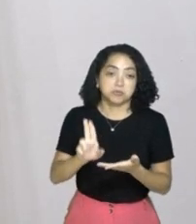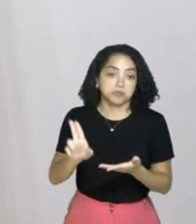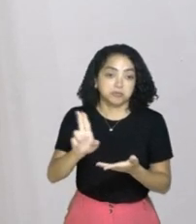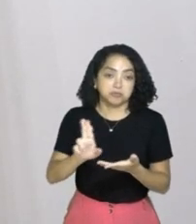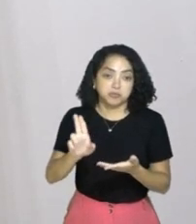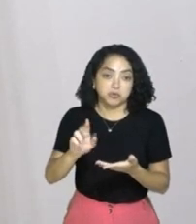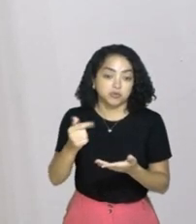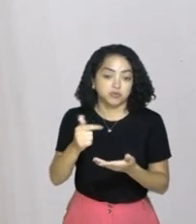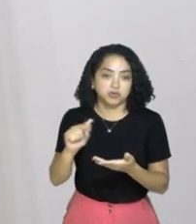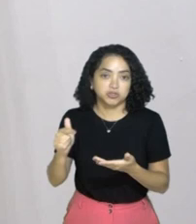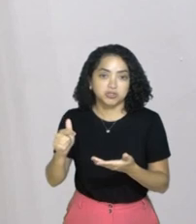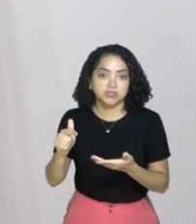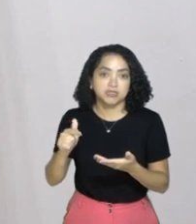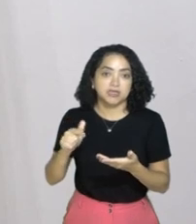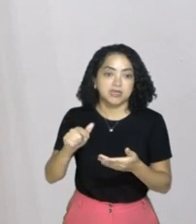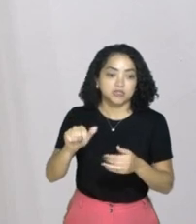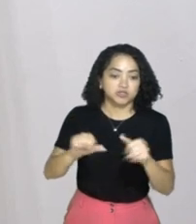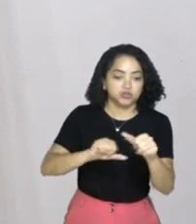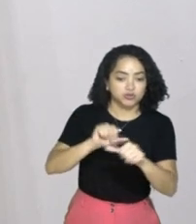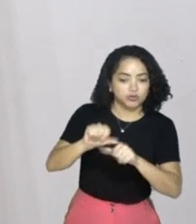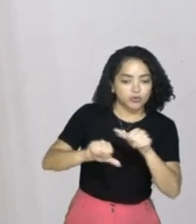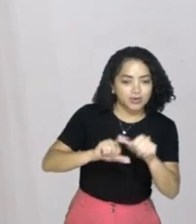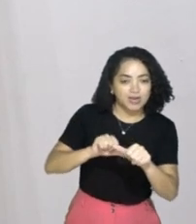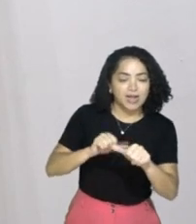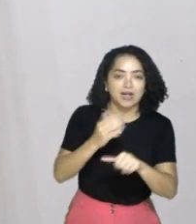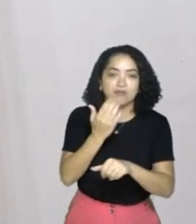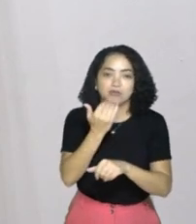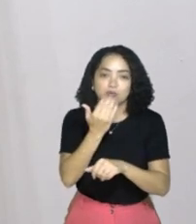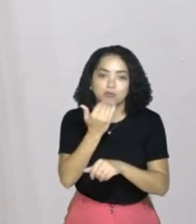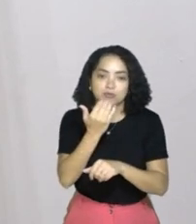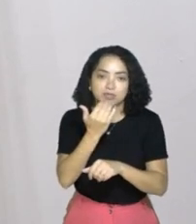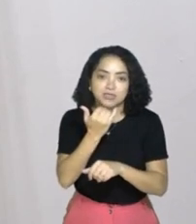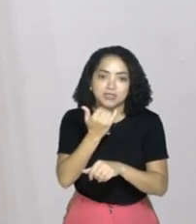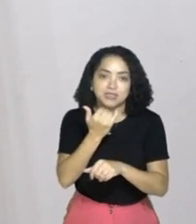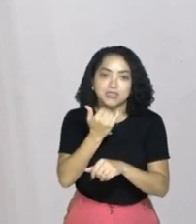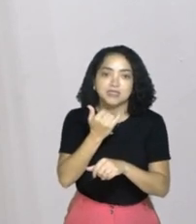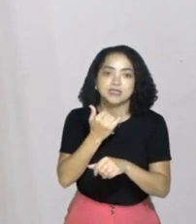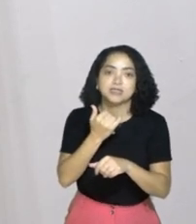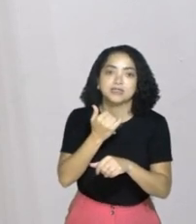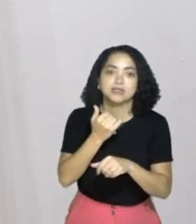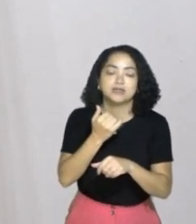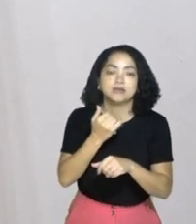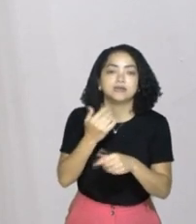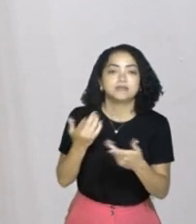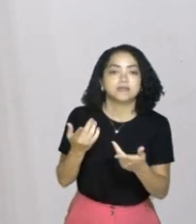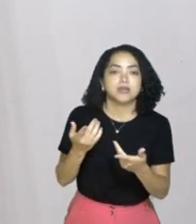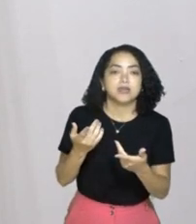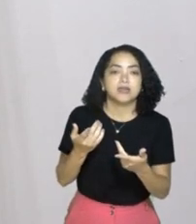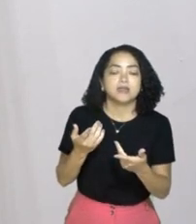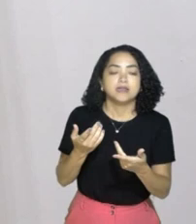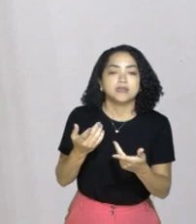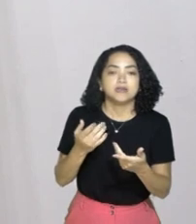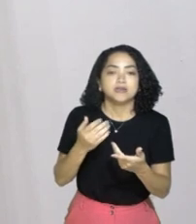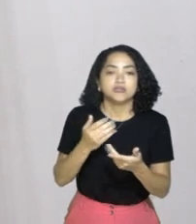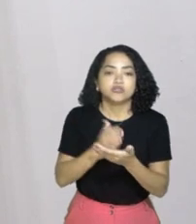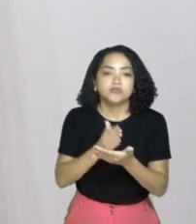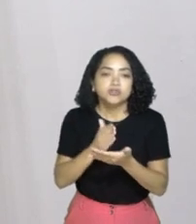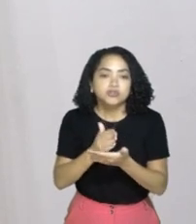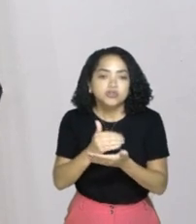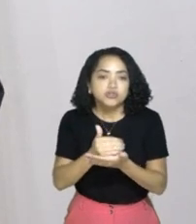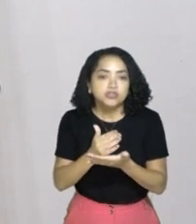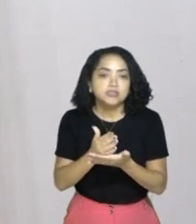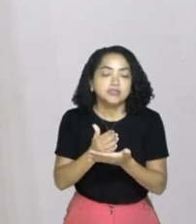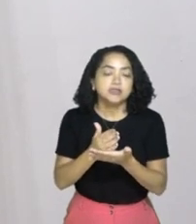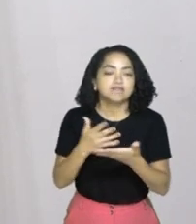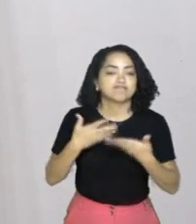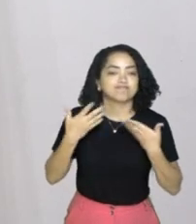chegavamos a trocar o lanchinho né trocar o lanche de um colega com outro e era uma festa uma alegria quando nós